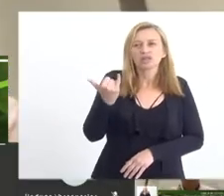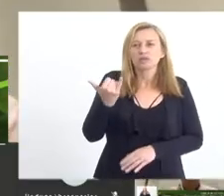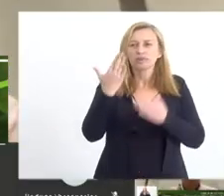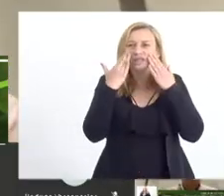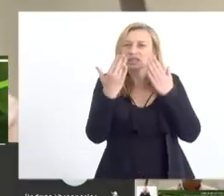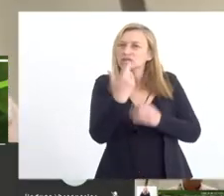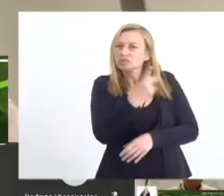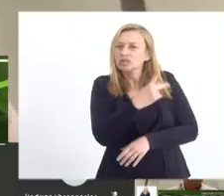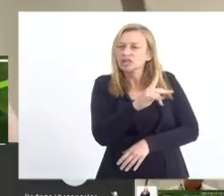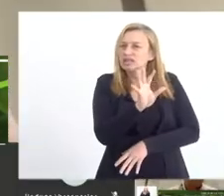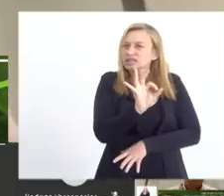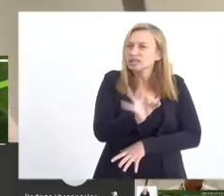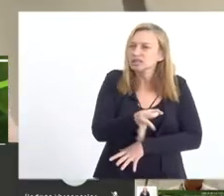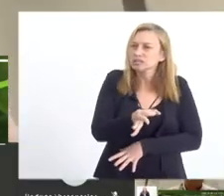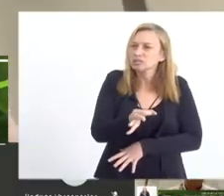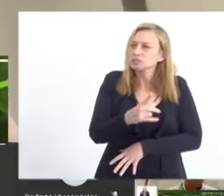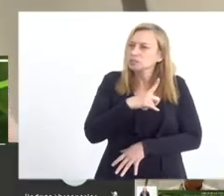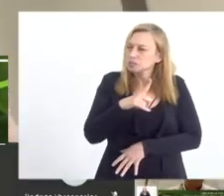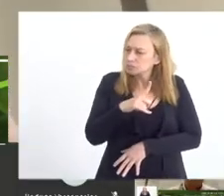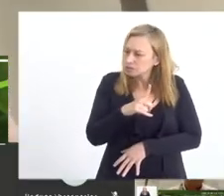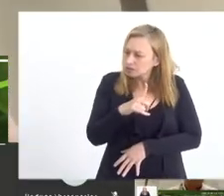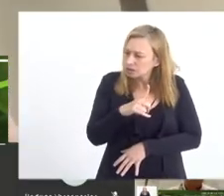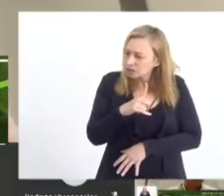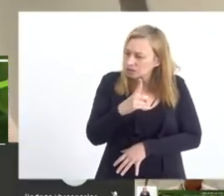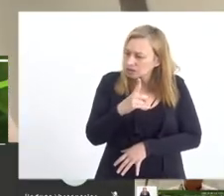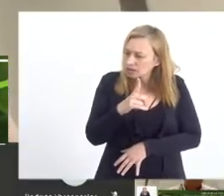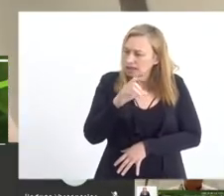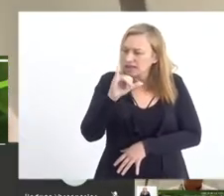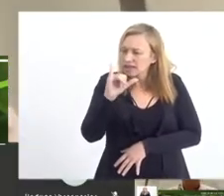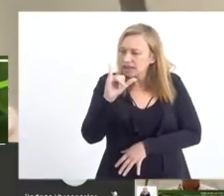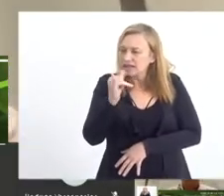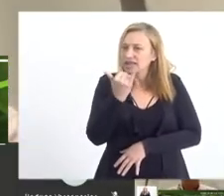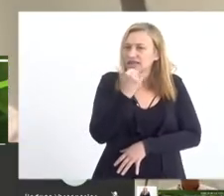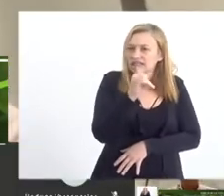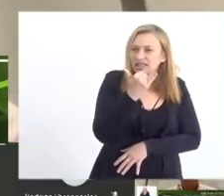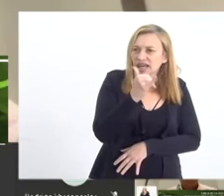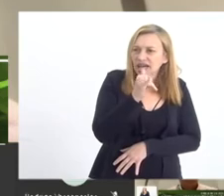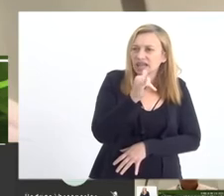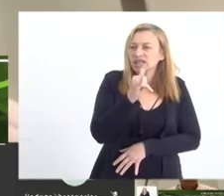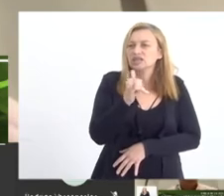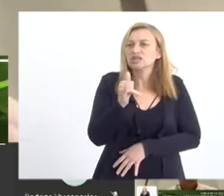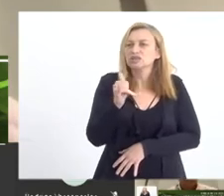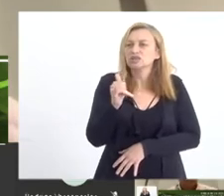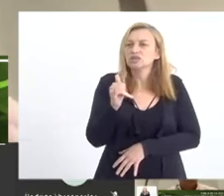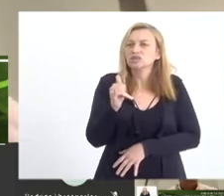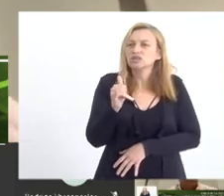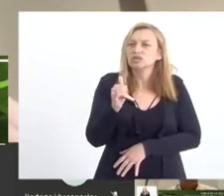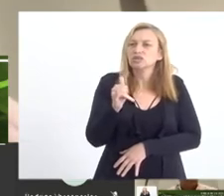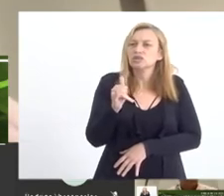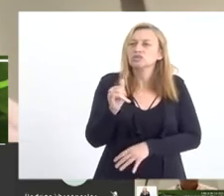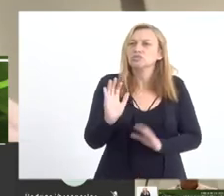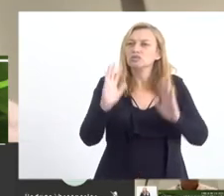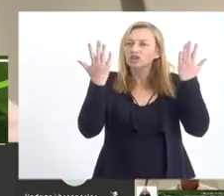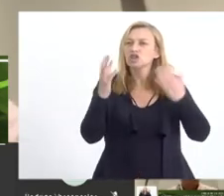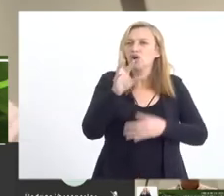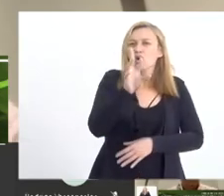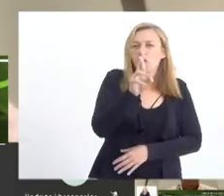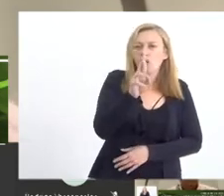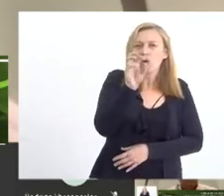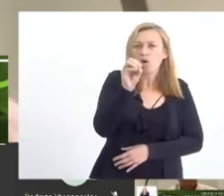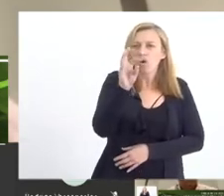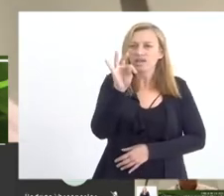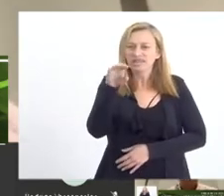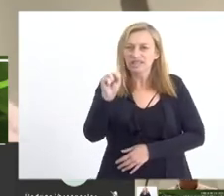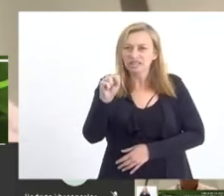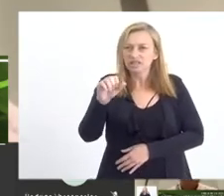dele. Inclusive, ele teve recentemente na Itália, num evento de rotas internacionais. Então, é importante ele